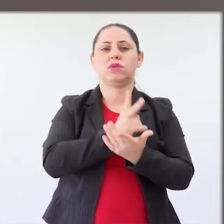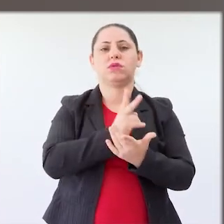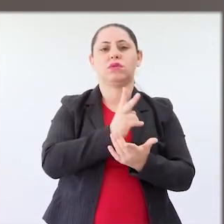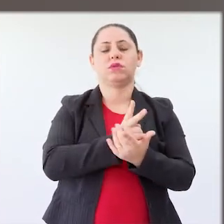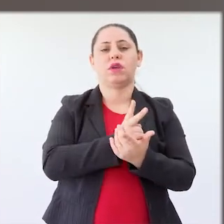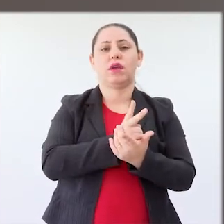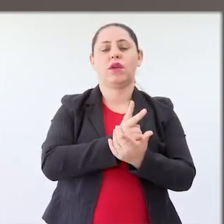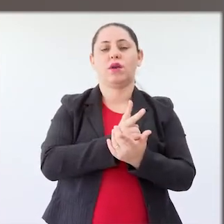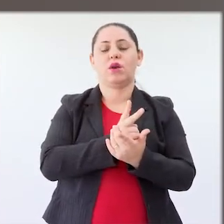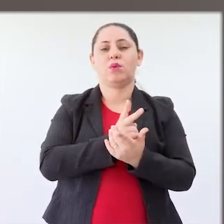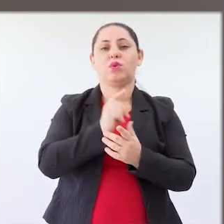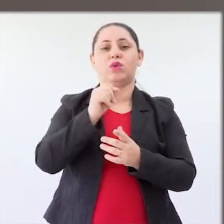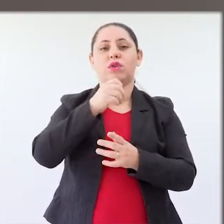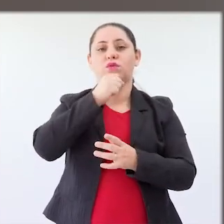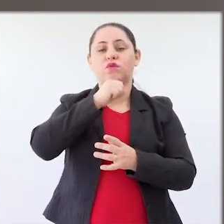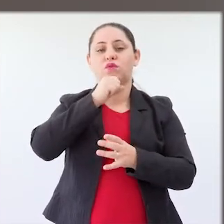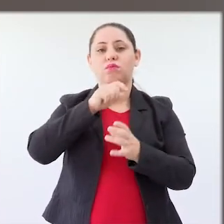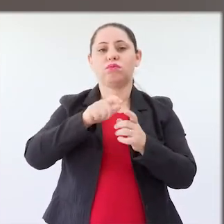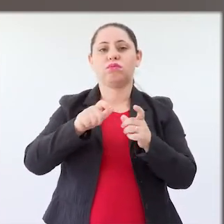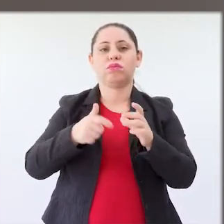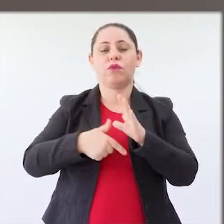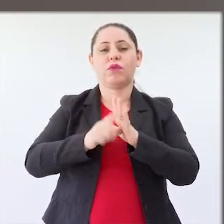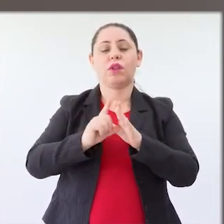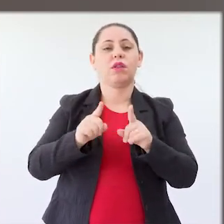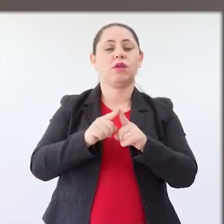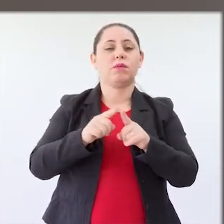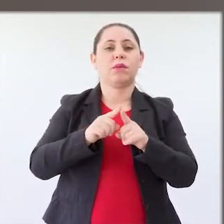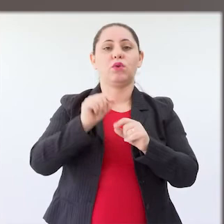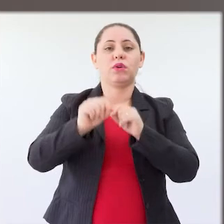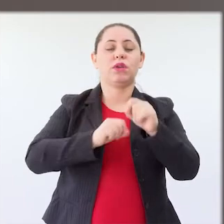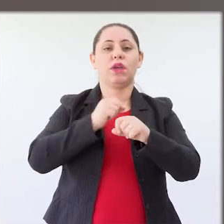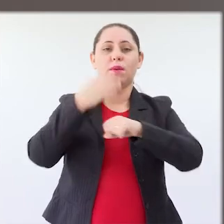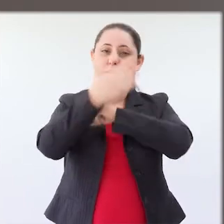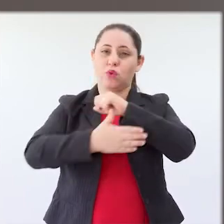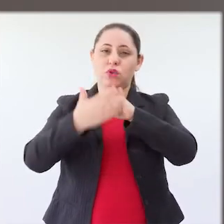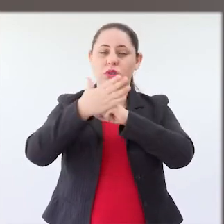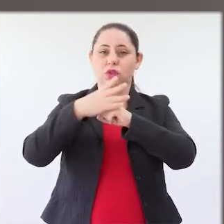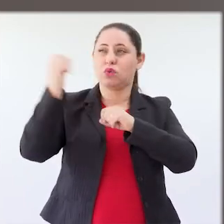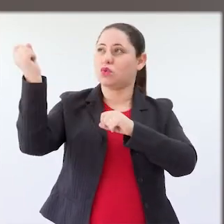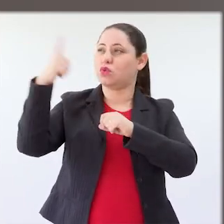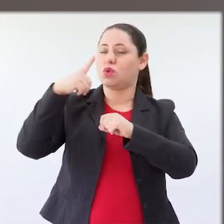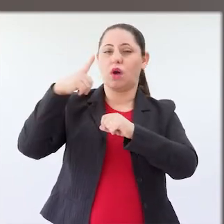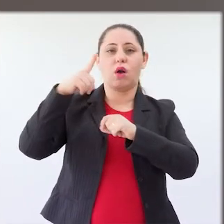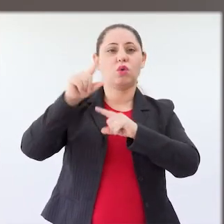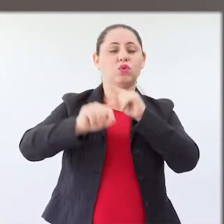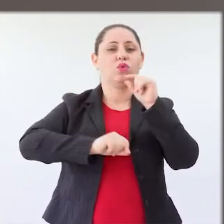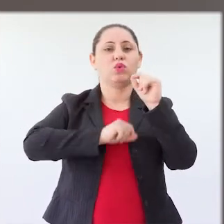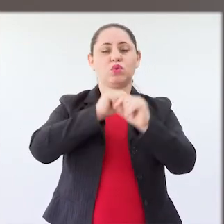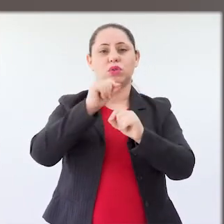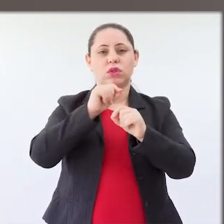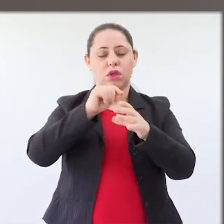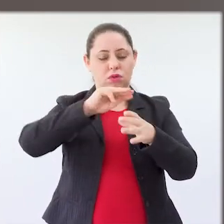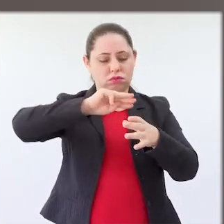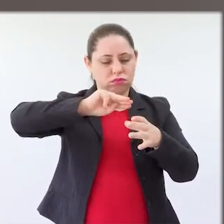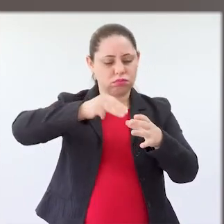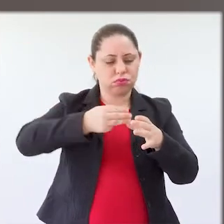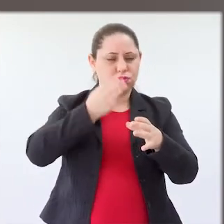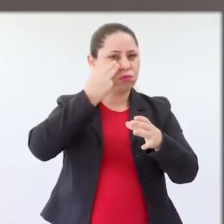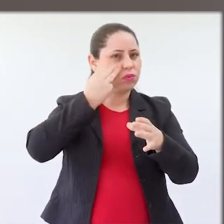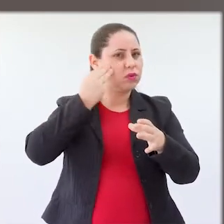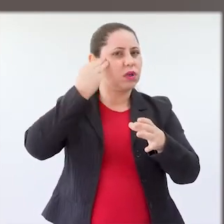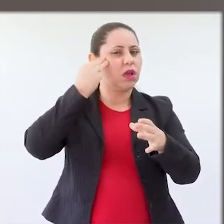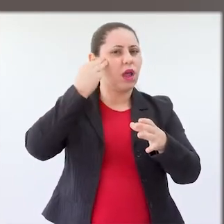Eu acho que o melhor anti-envelhecimento até hoje é o protetor solar. Você pegar então um FPS de